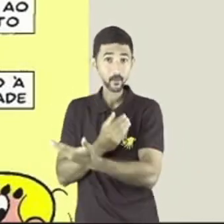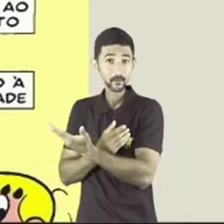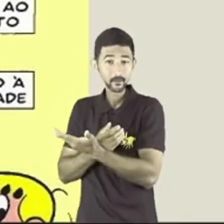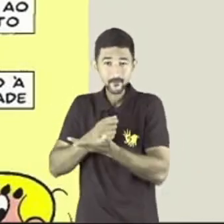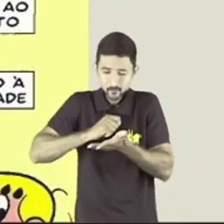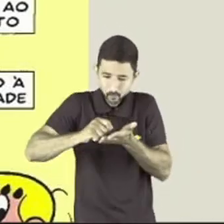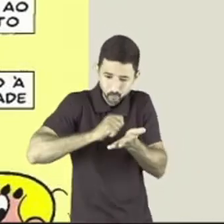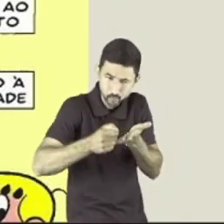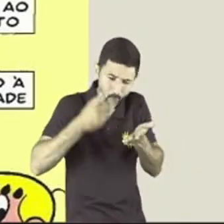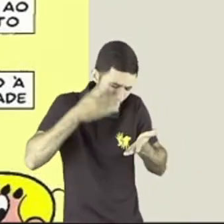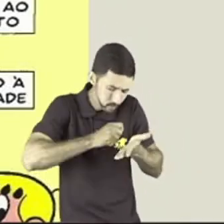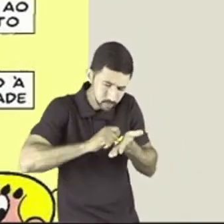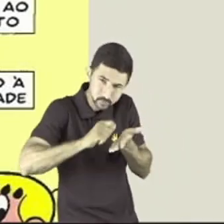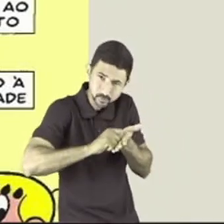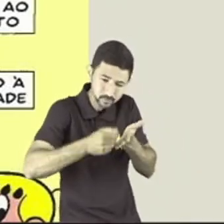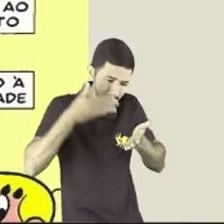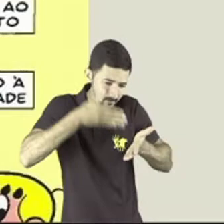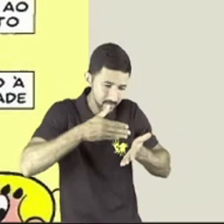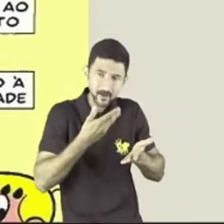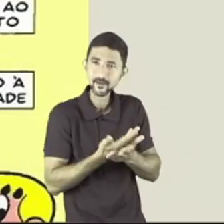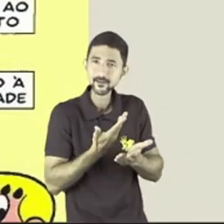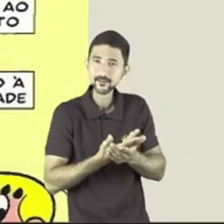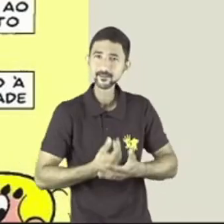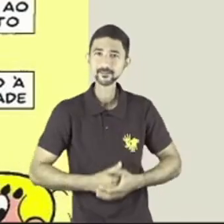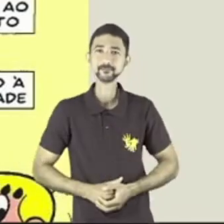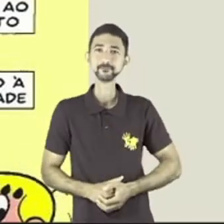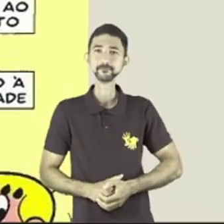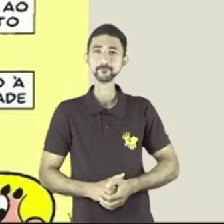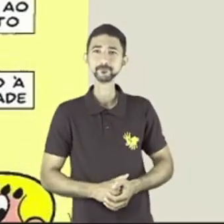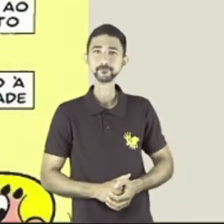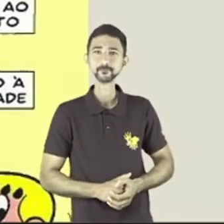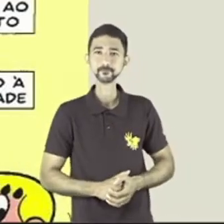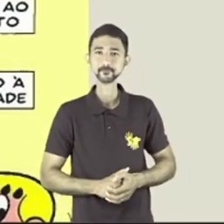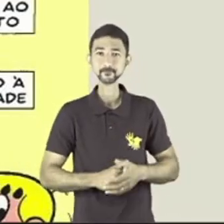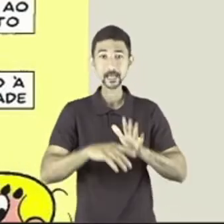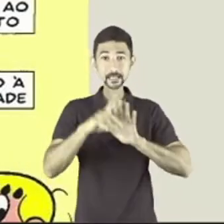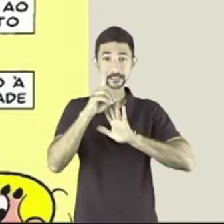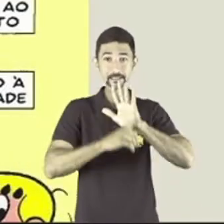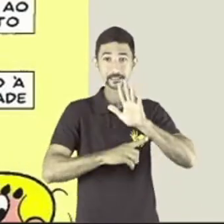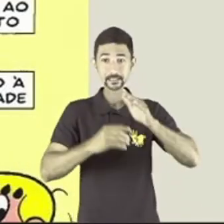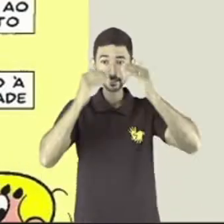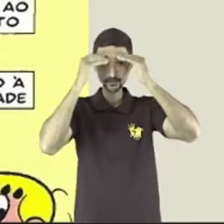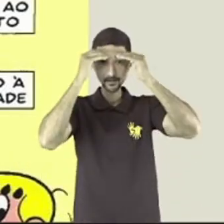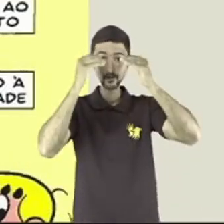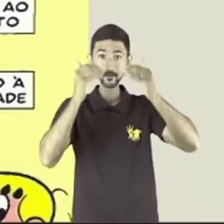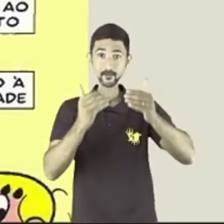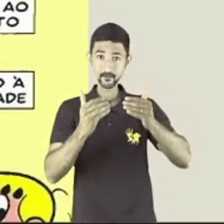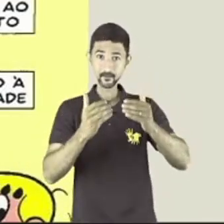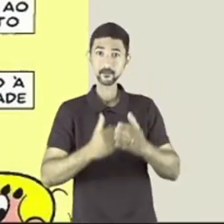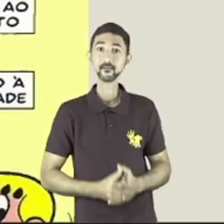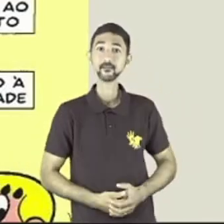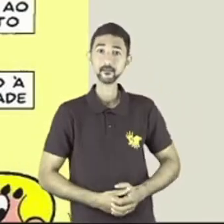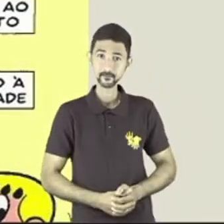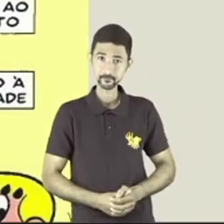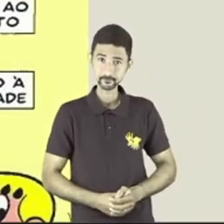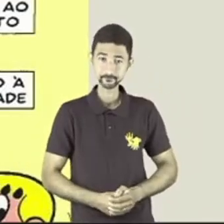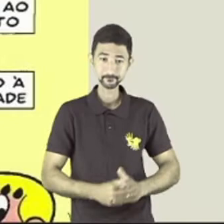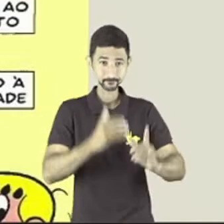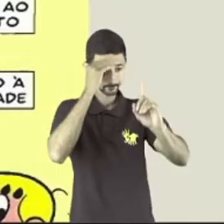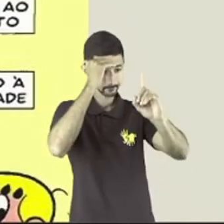Bento concentrado no estudo, né? Direito ao respeito.